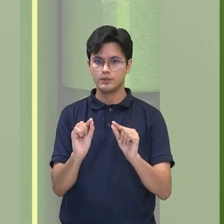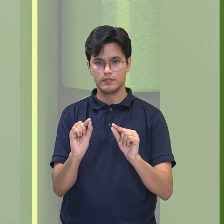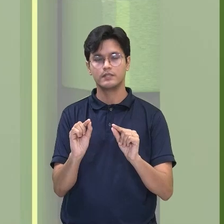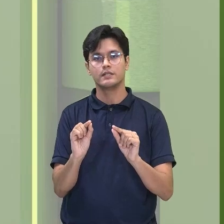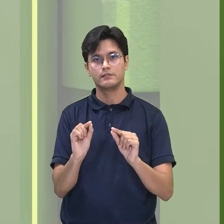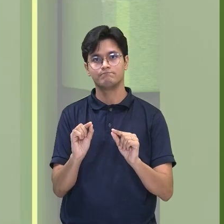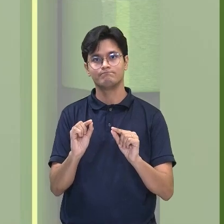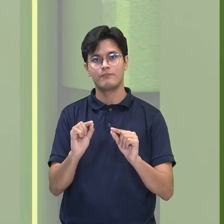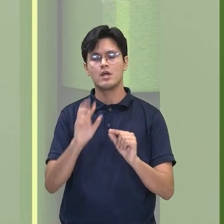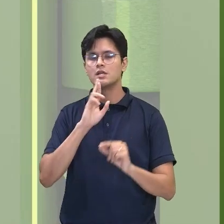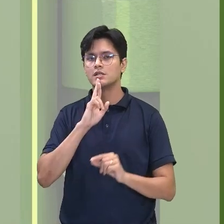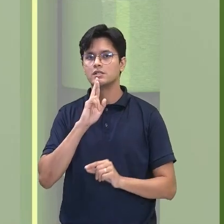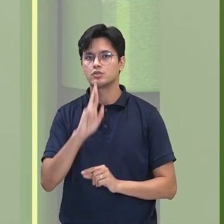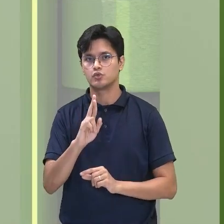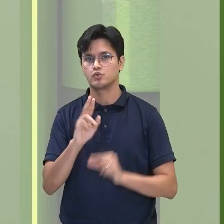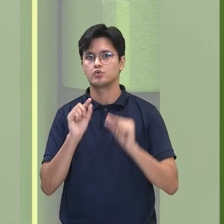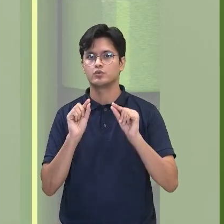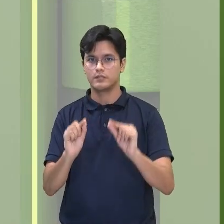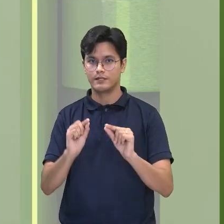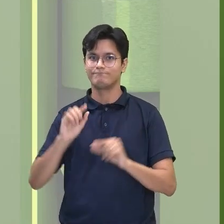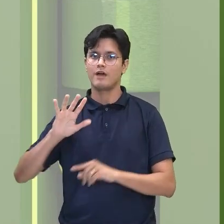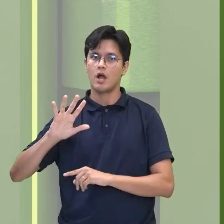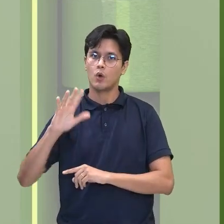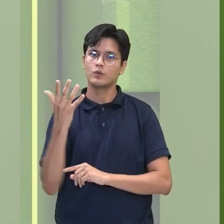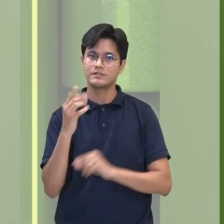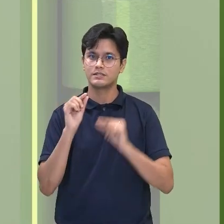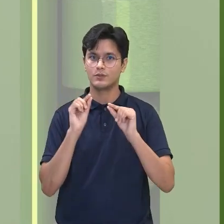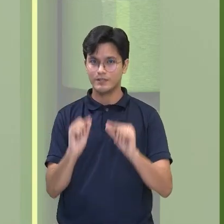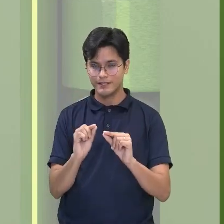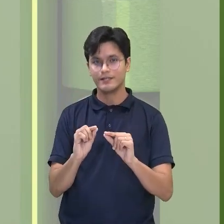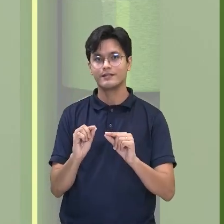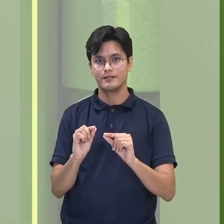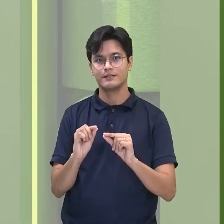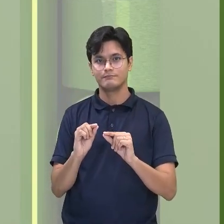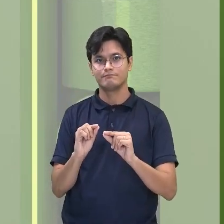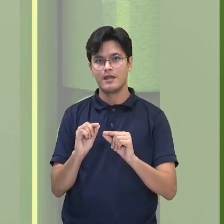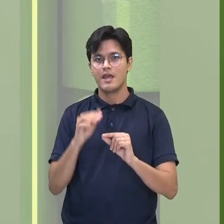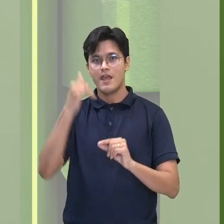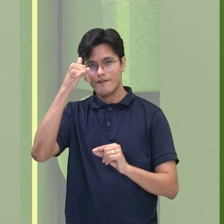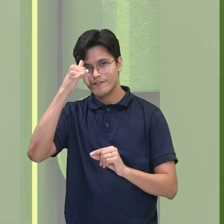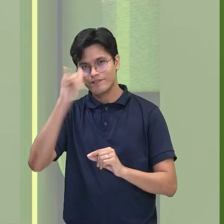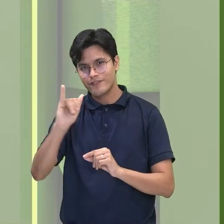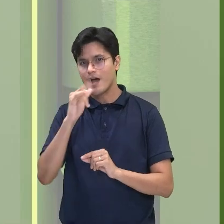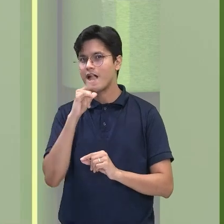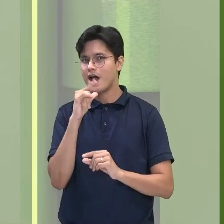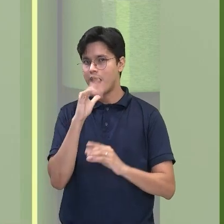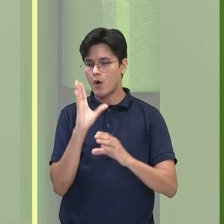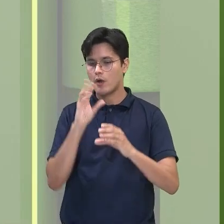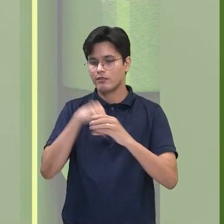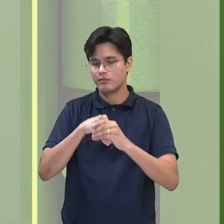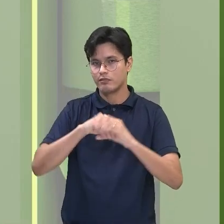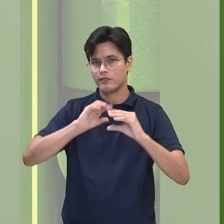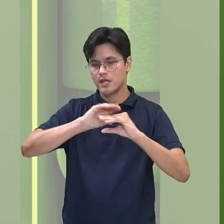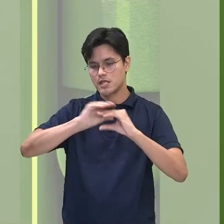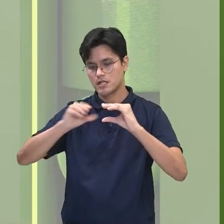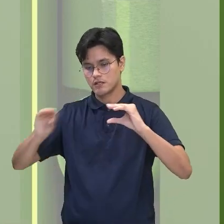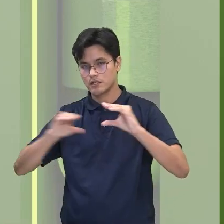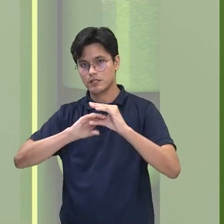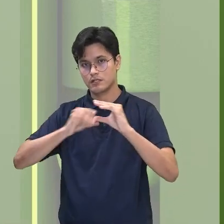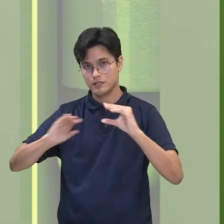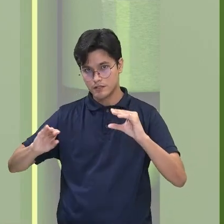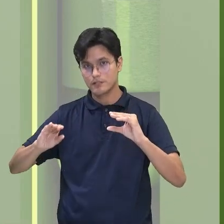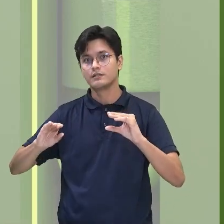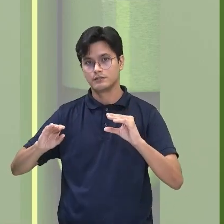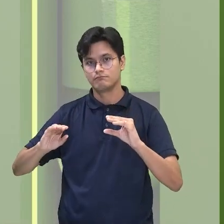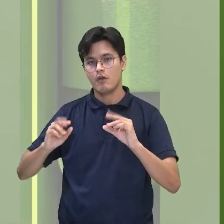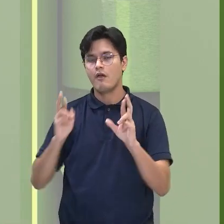ocorra a questão da permeabilização do processo de seleção de entrada e saída